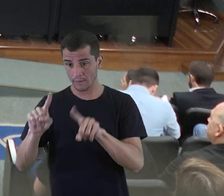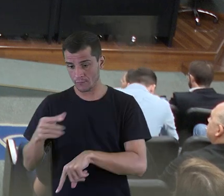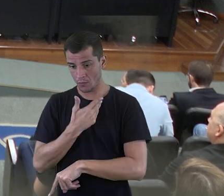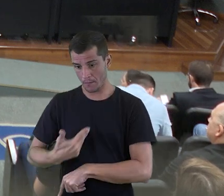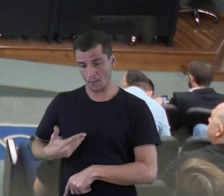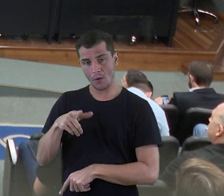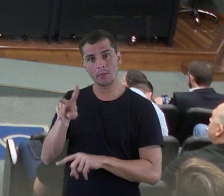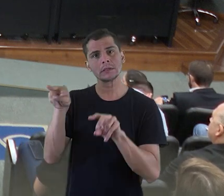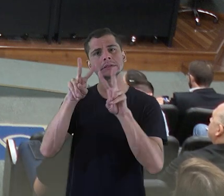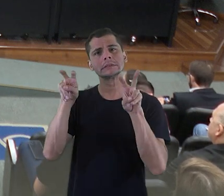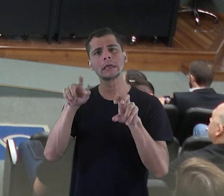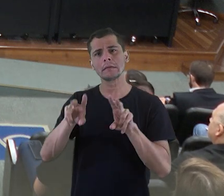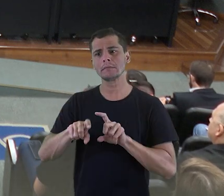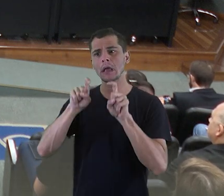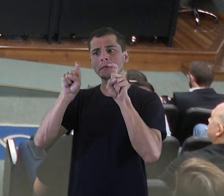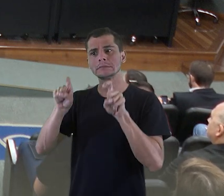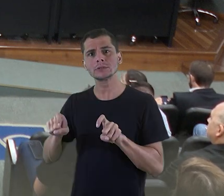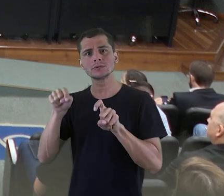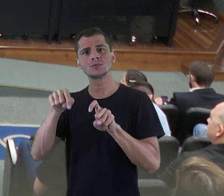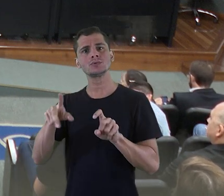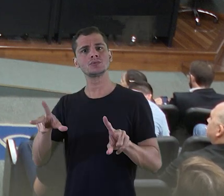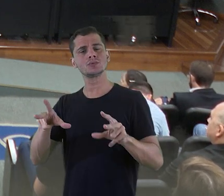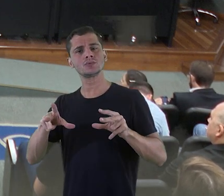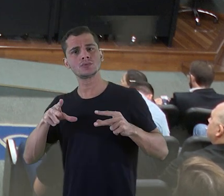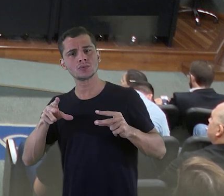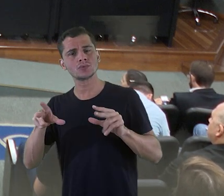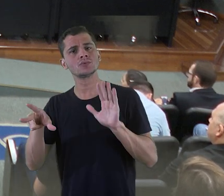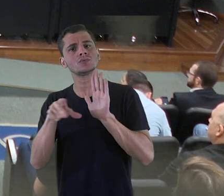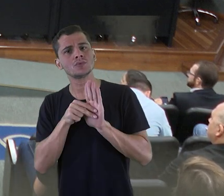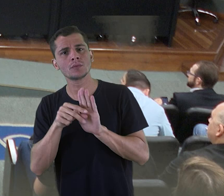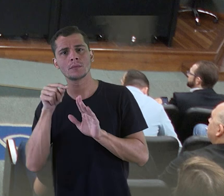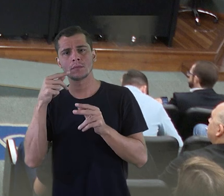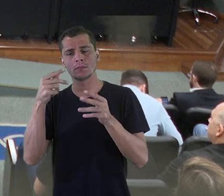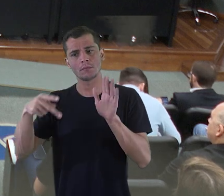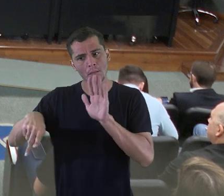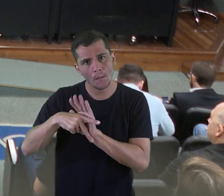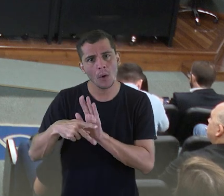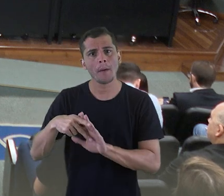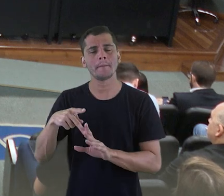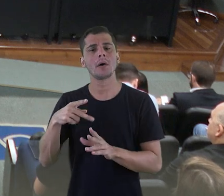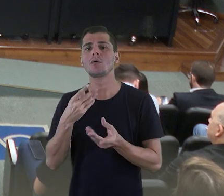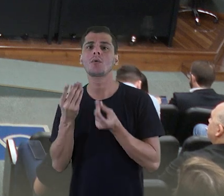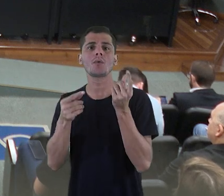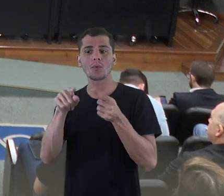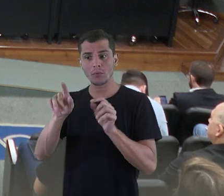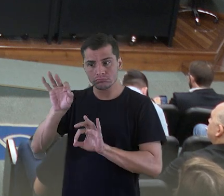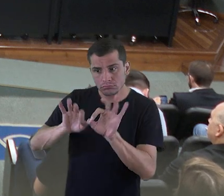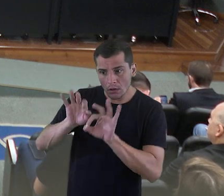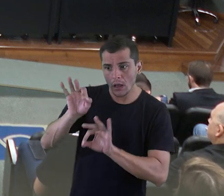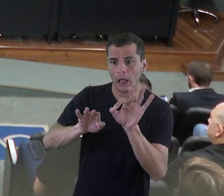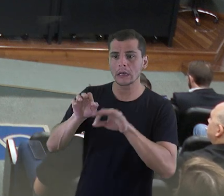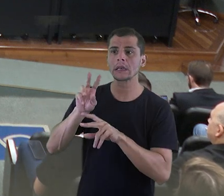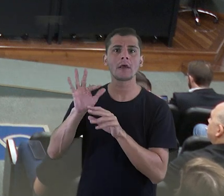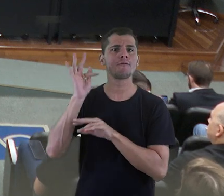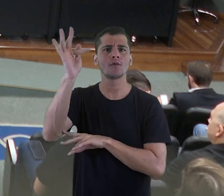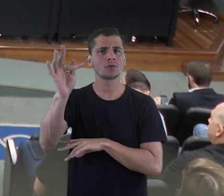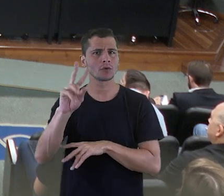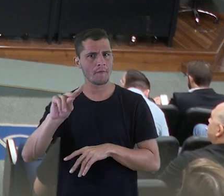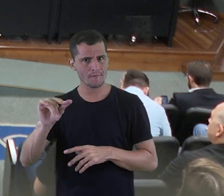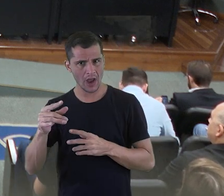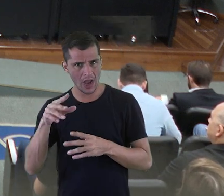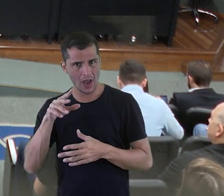será responsabilizado no futuro. Porque aqui, o que você faz no sinaleiro? Você olha para todos os lados, gerencia o risco